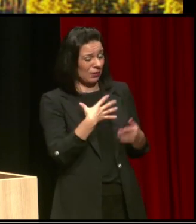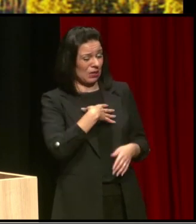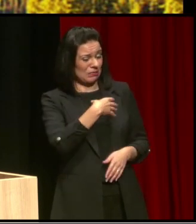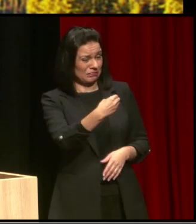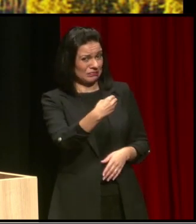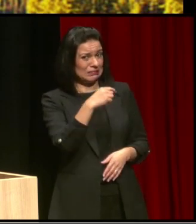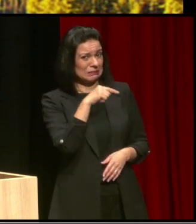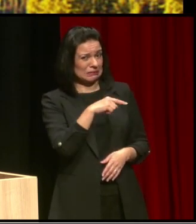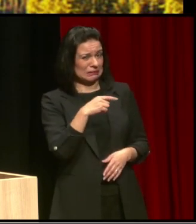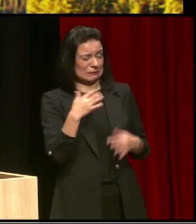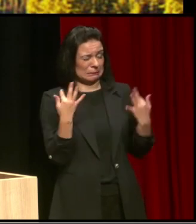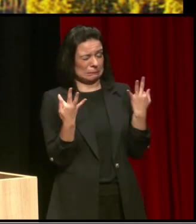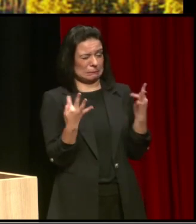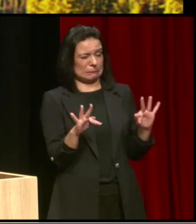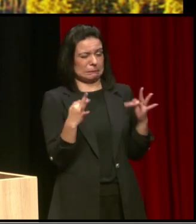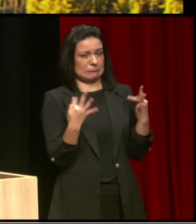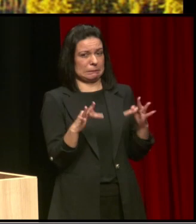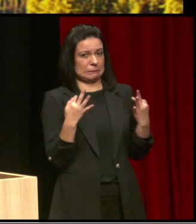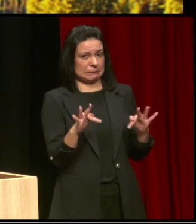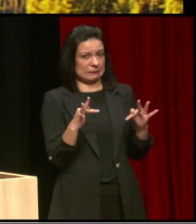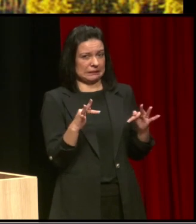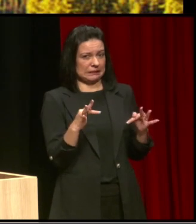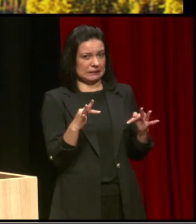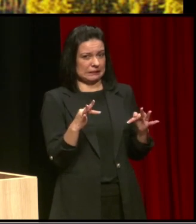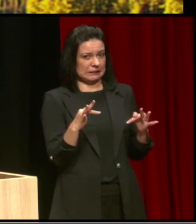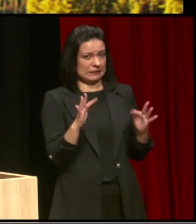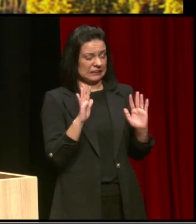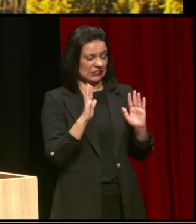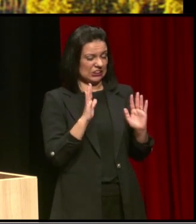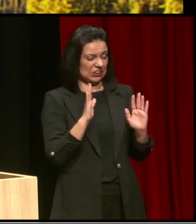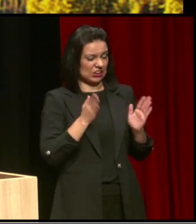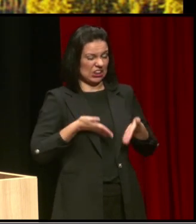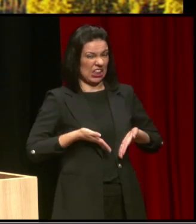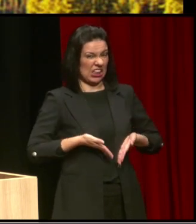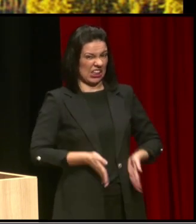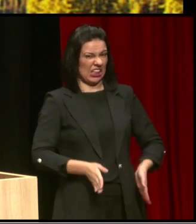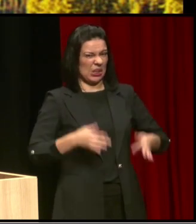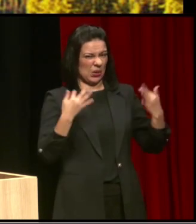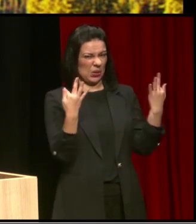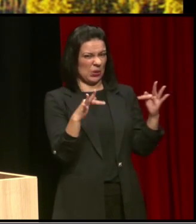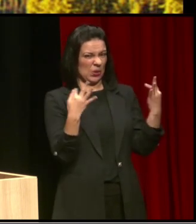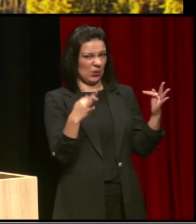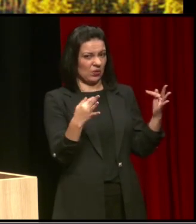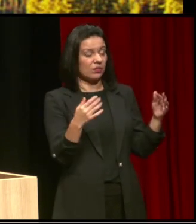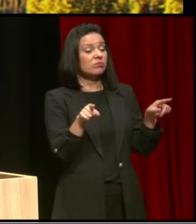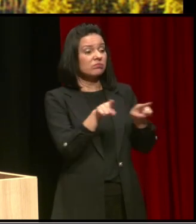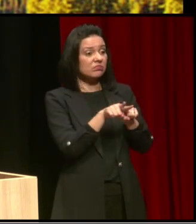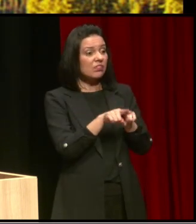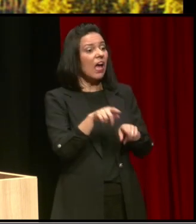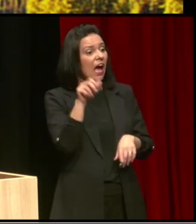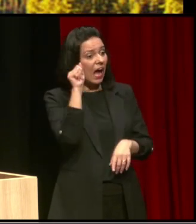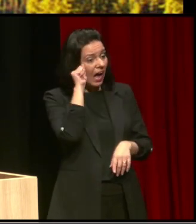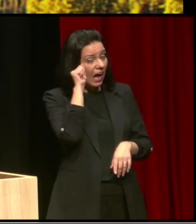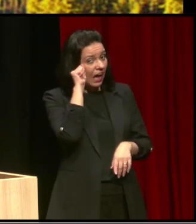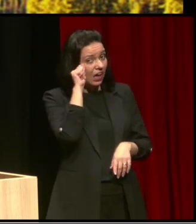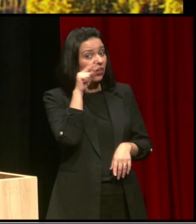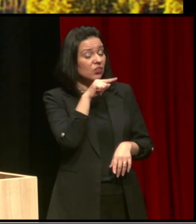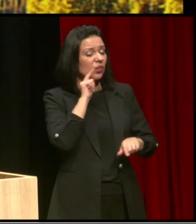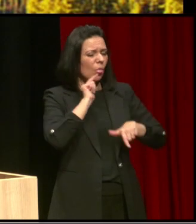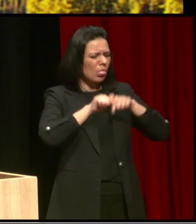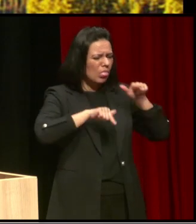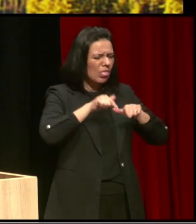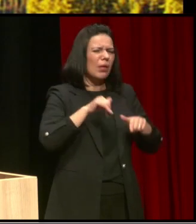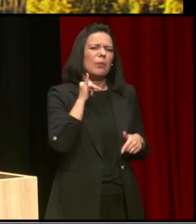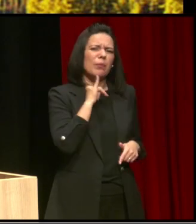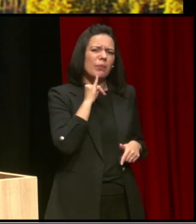de parto, você, Adão, você vai trabalhar na terra, vai trabalhar duro, vai nascer espinho, isso aqui que era